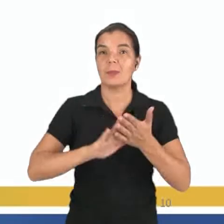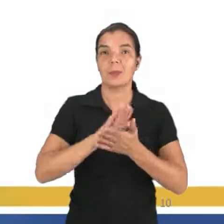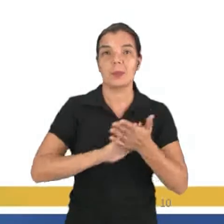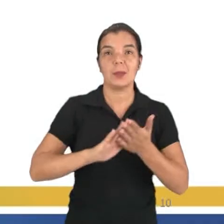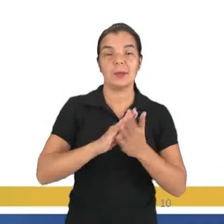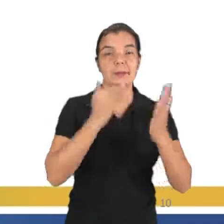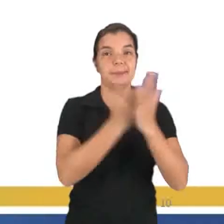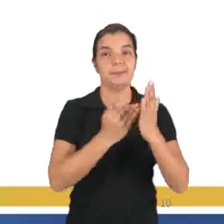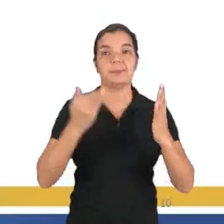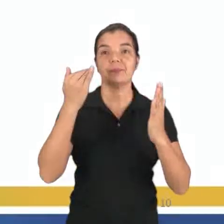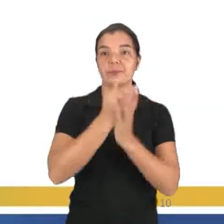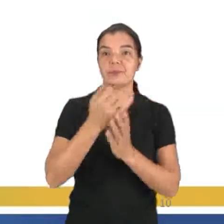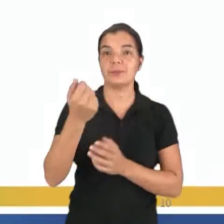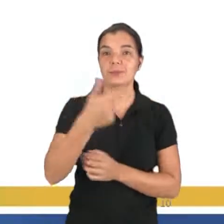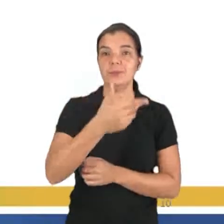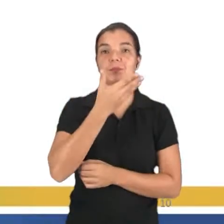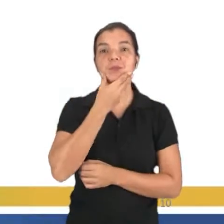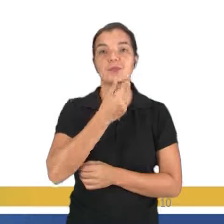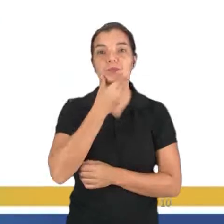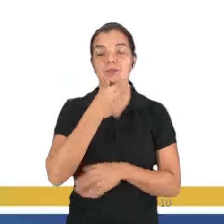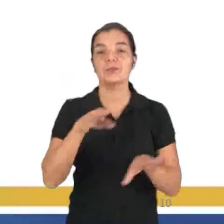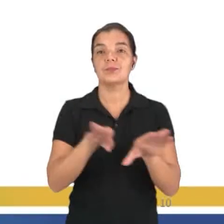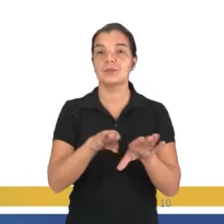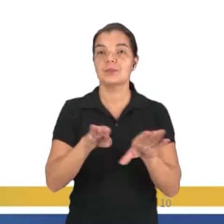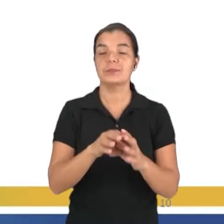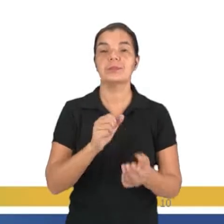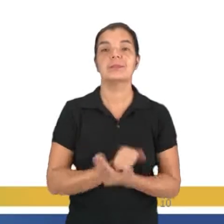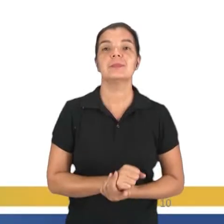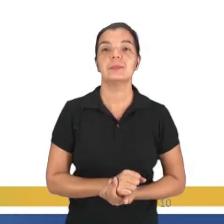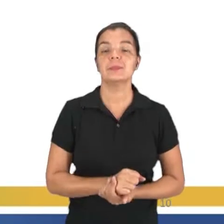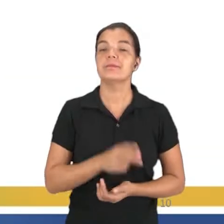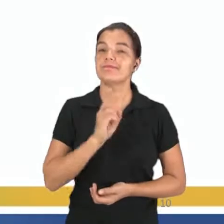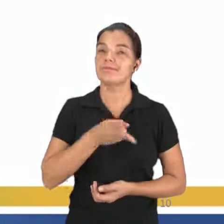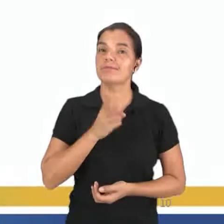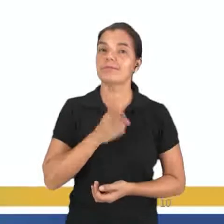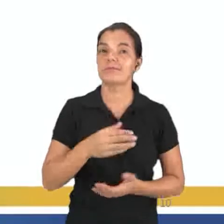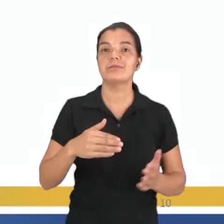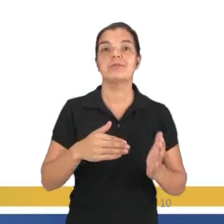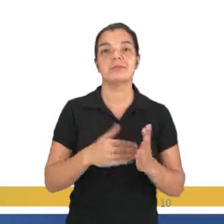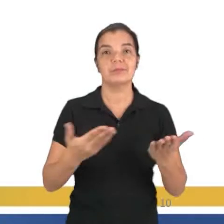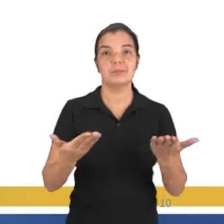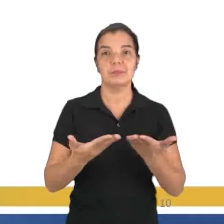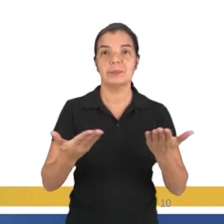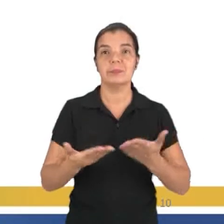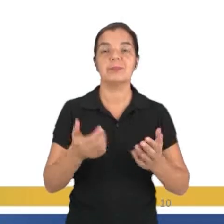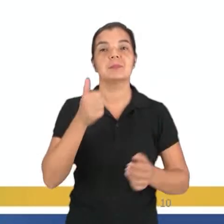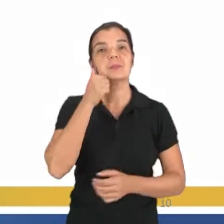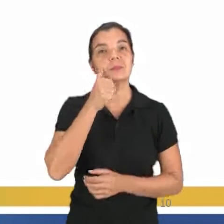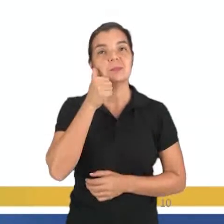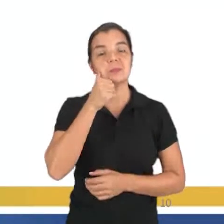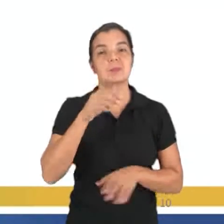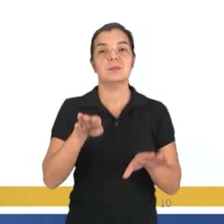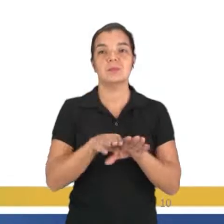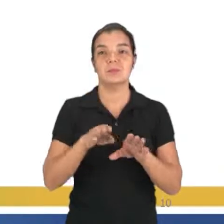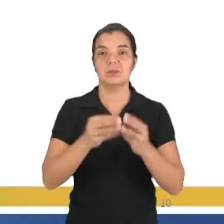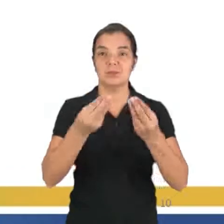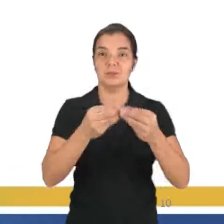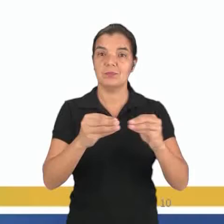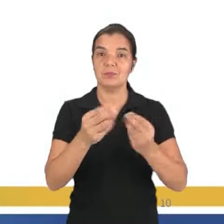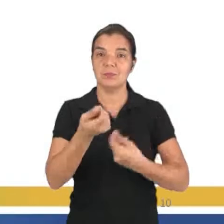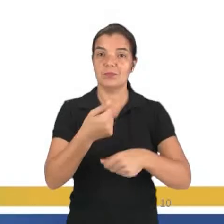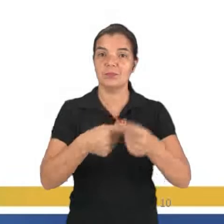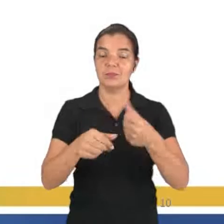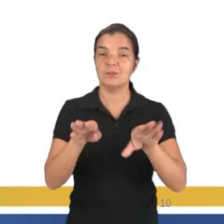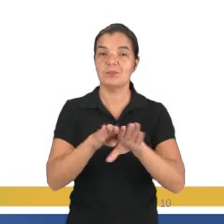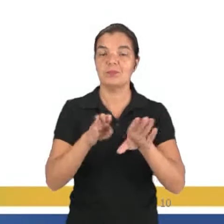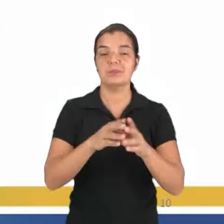era superior ao dos homens. E isso tem permanecido uma tendência. As mulheres, numa crise econômica,